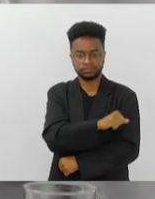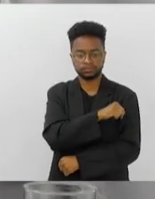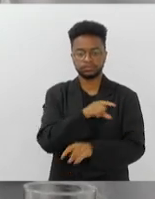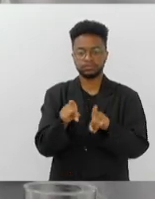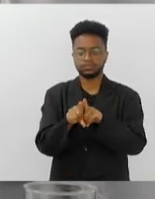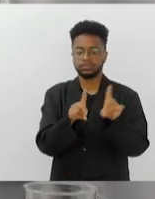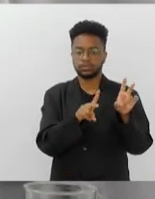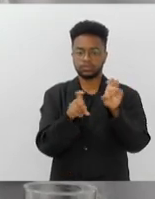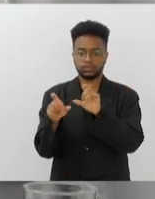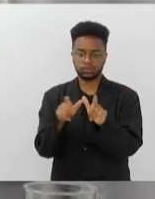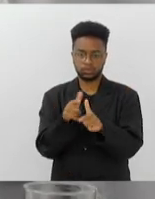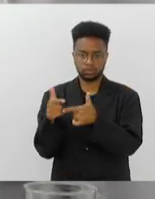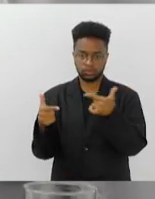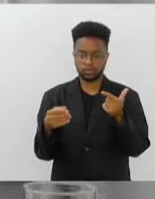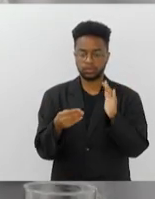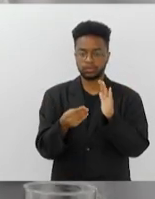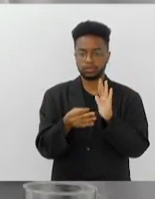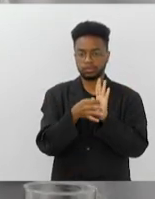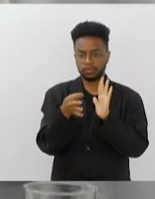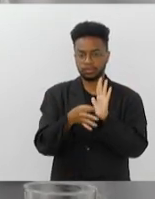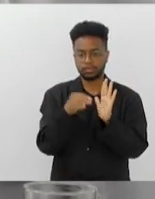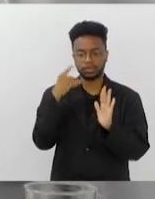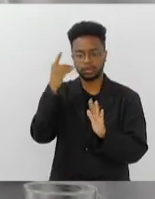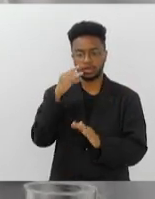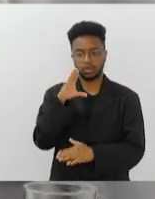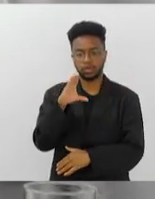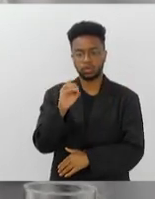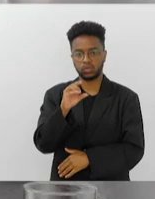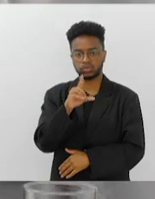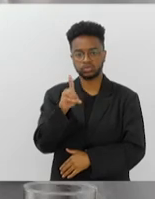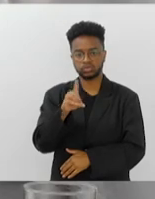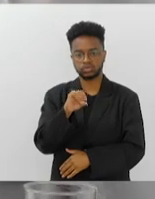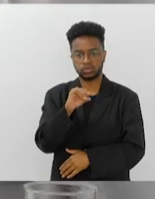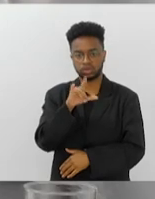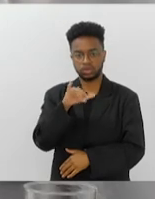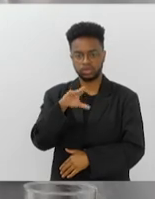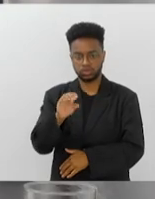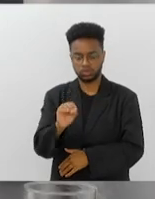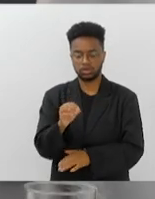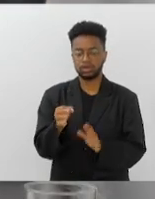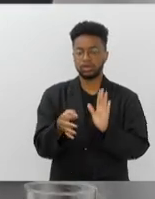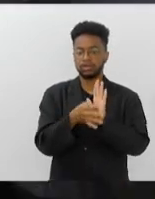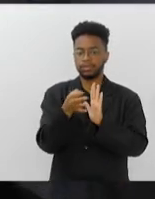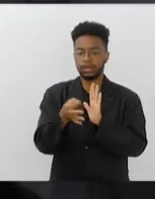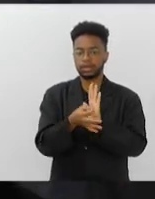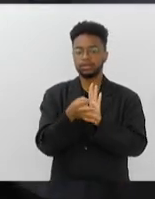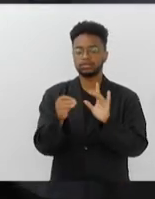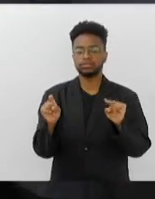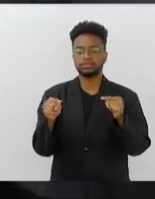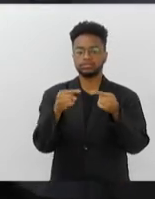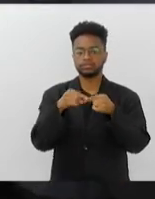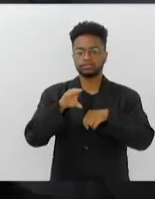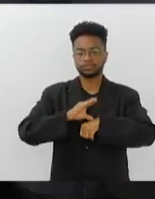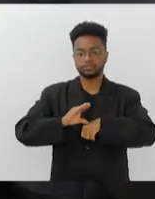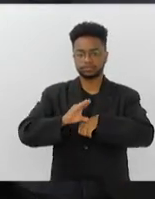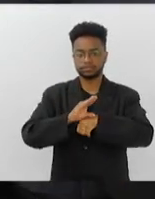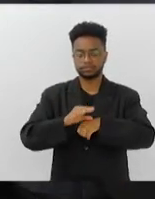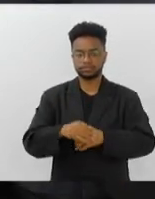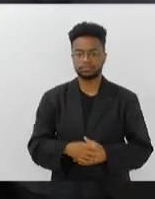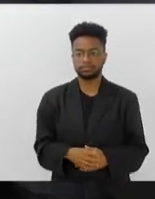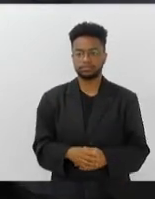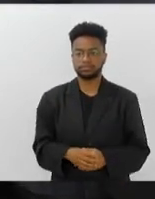providências. Para aparecer, deputado Vinícius Cozzolino. Senhor presidente, parecer pela